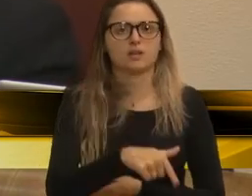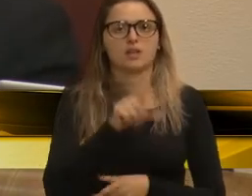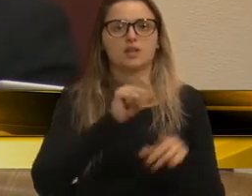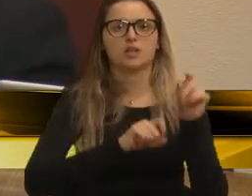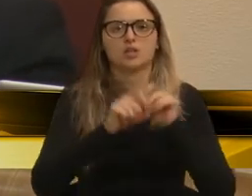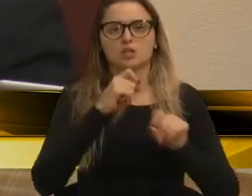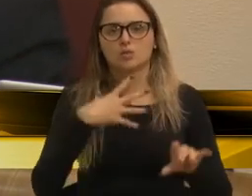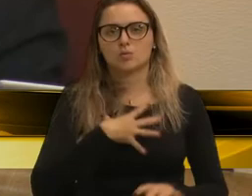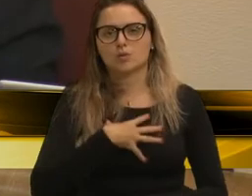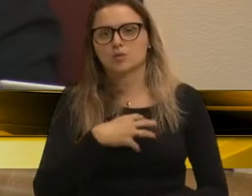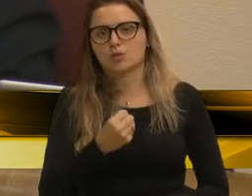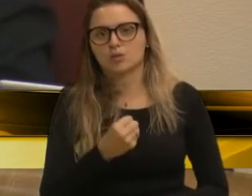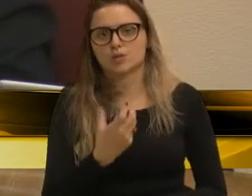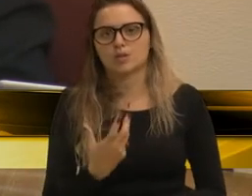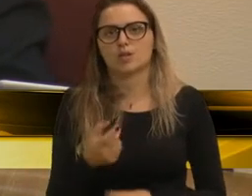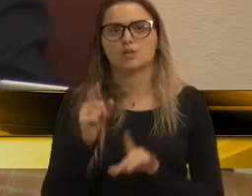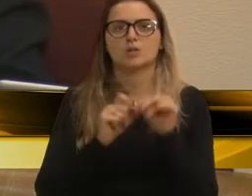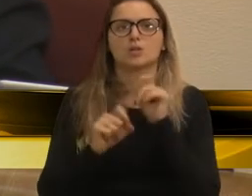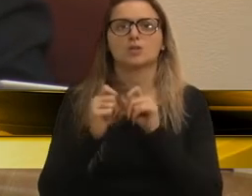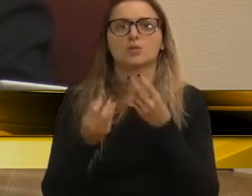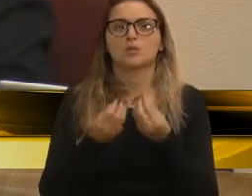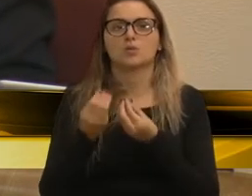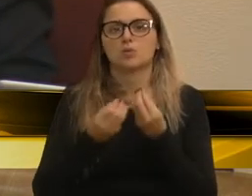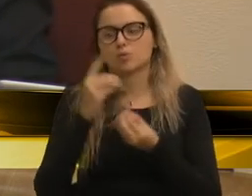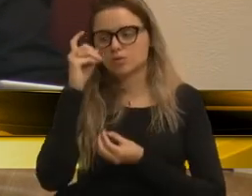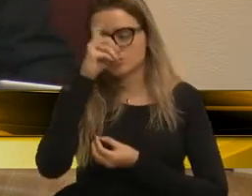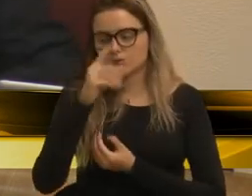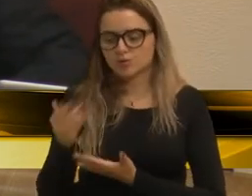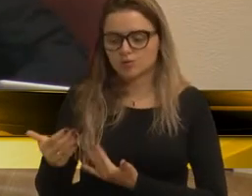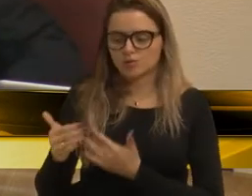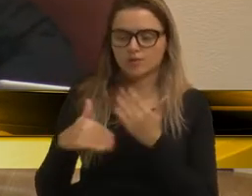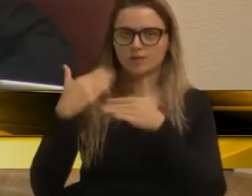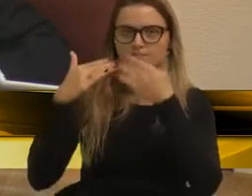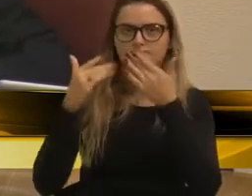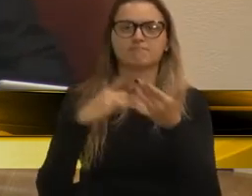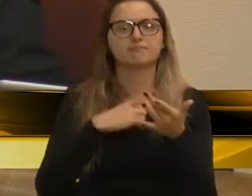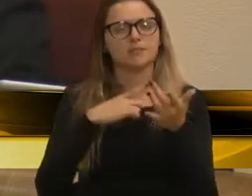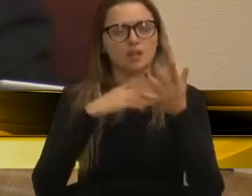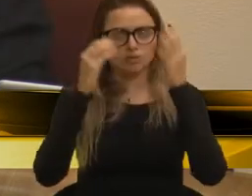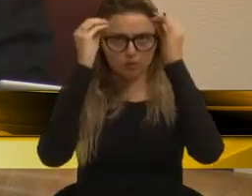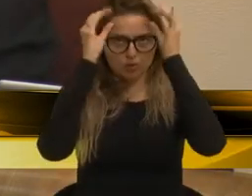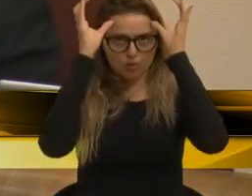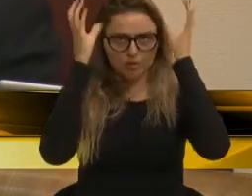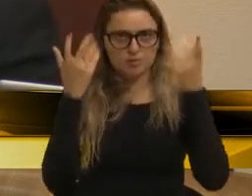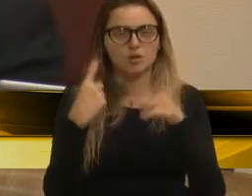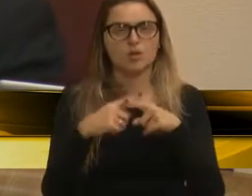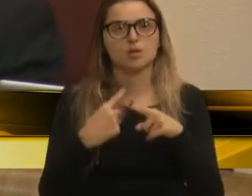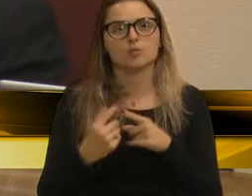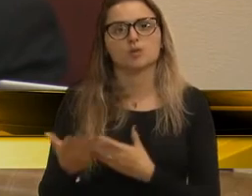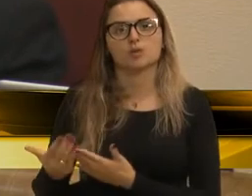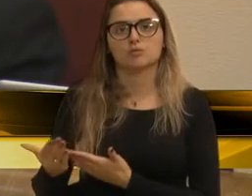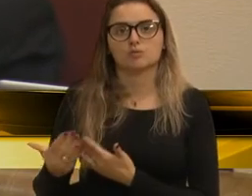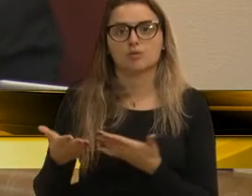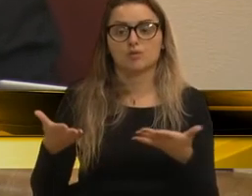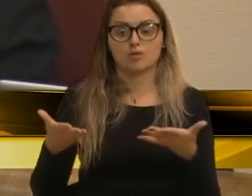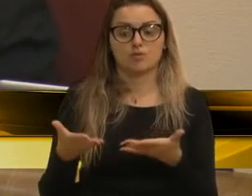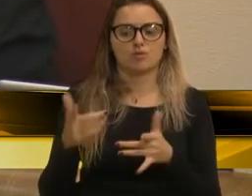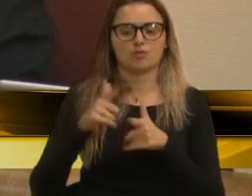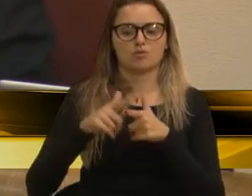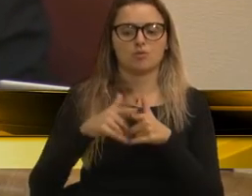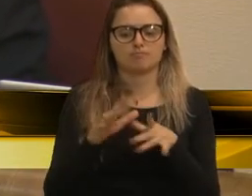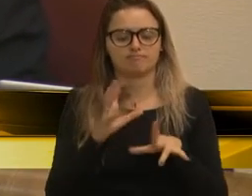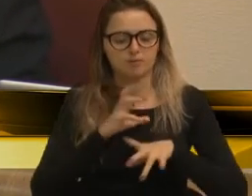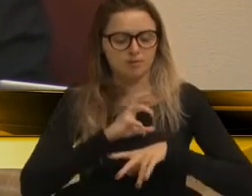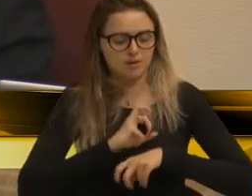suicídio, das dificuldades da nossa juventude, a gente tem uma noção de o porquê que a nossa juventude está nesse estado,